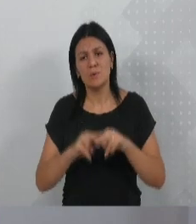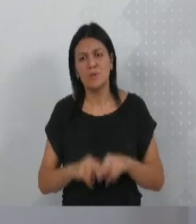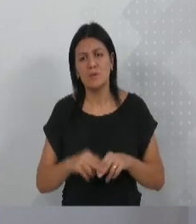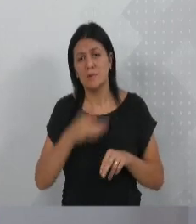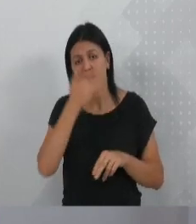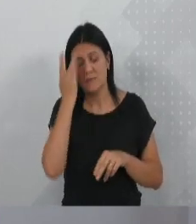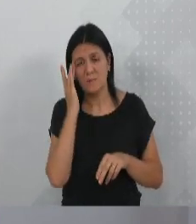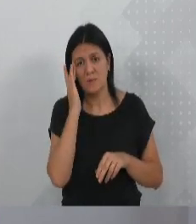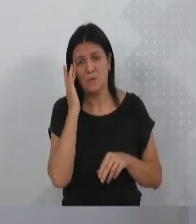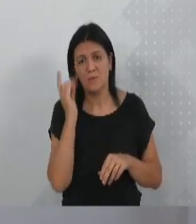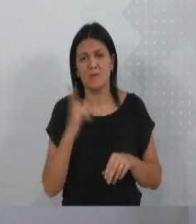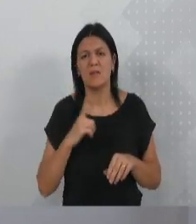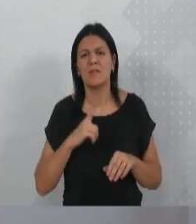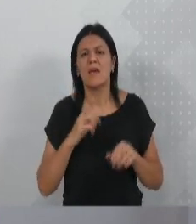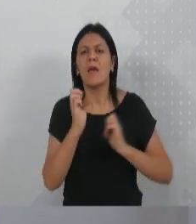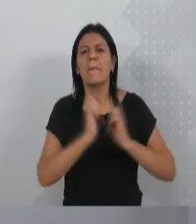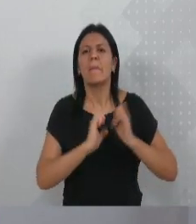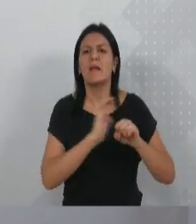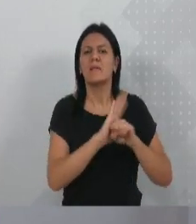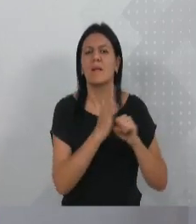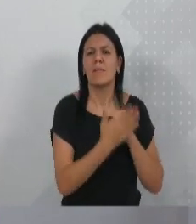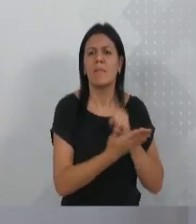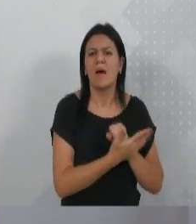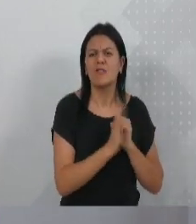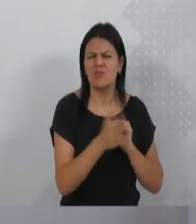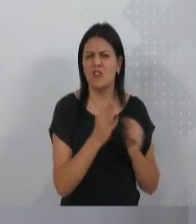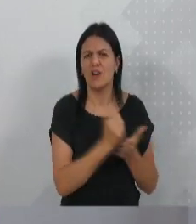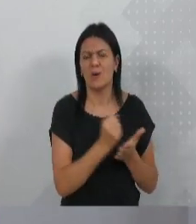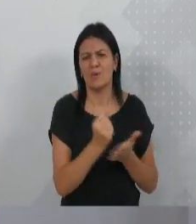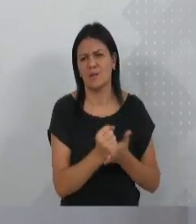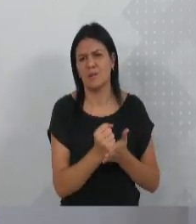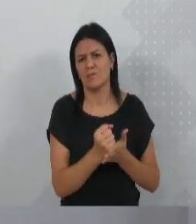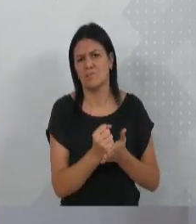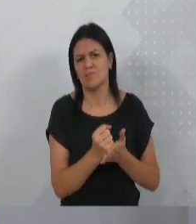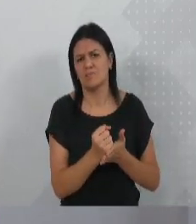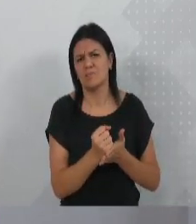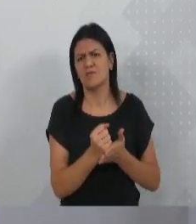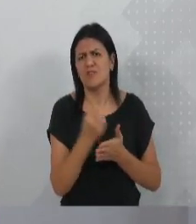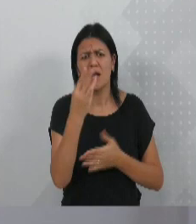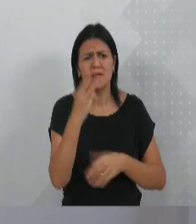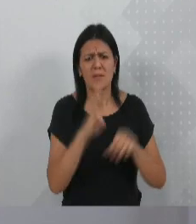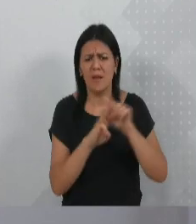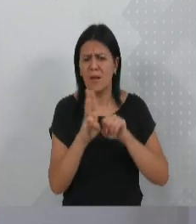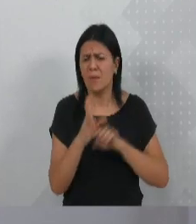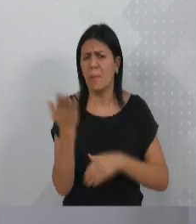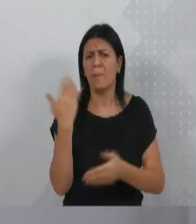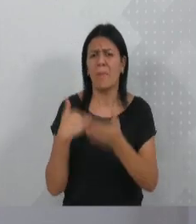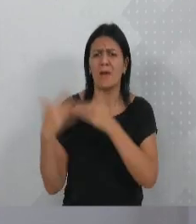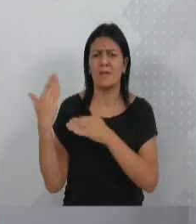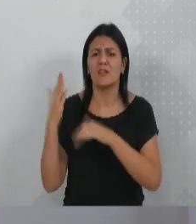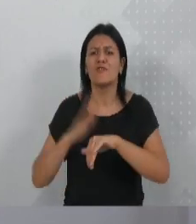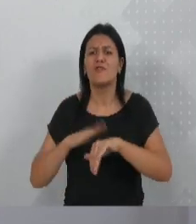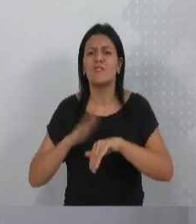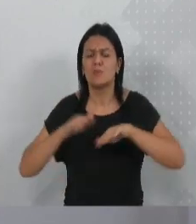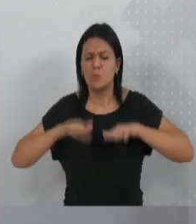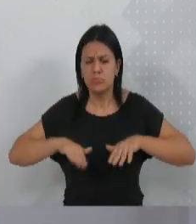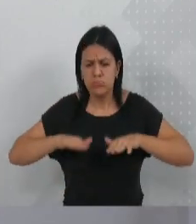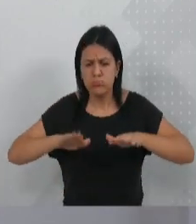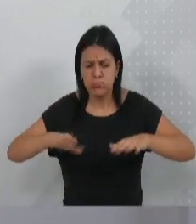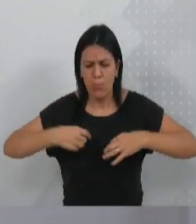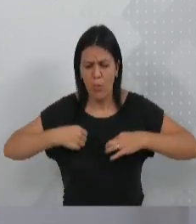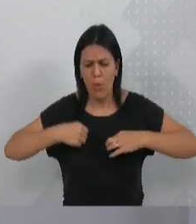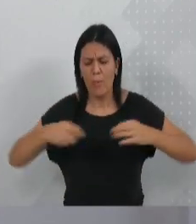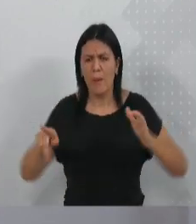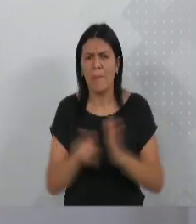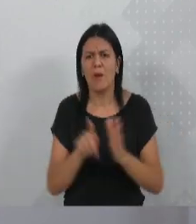foram contratada quantas pessoas que estão aí há três 4 meses Ou até antes fazendo os trages da da da octobre quanto emprego deu aí nas